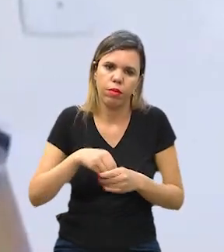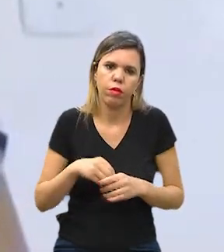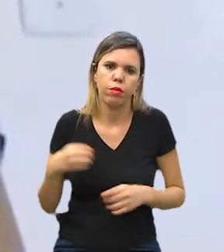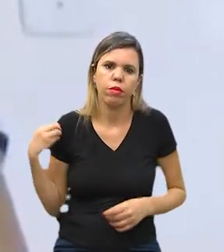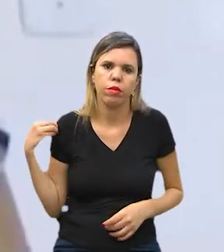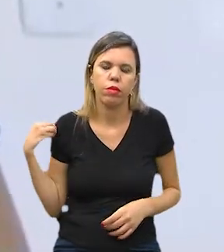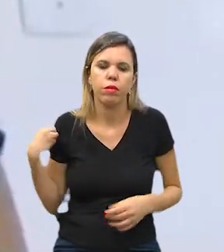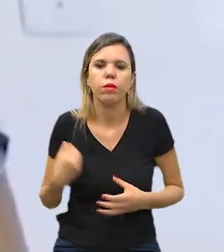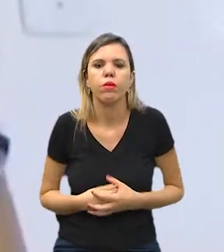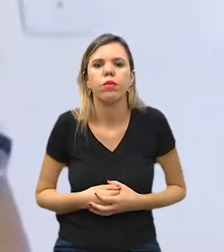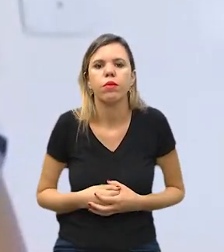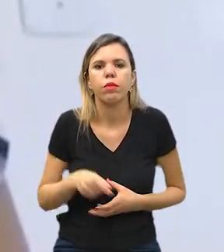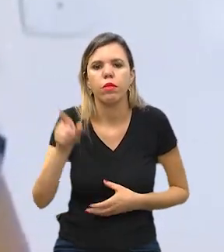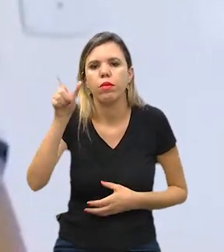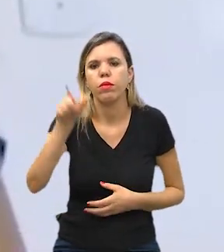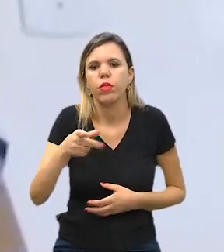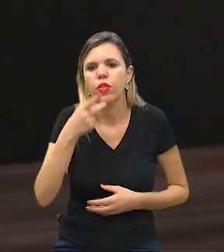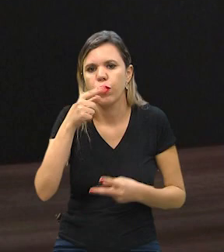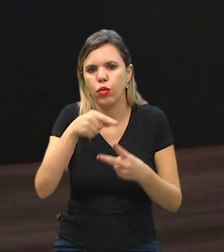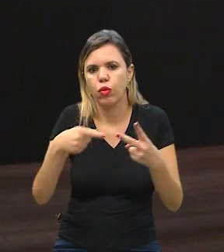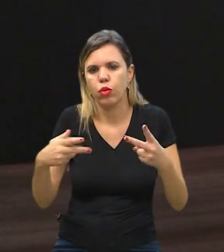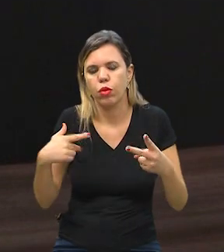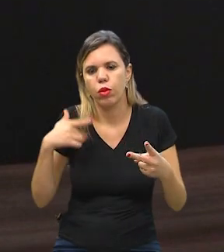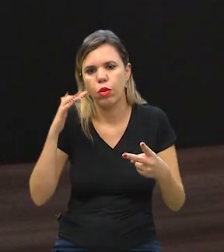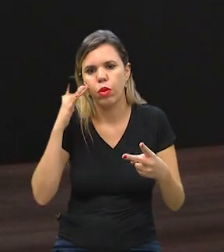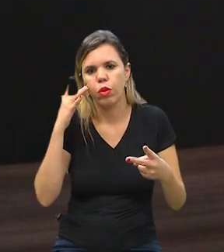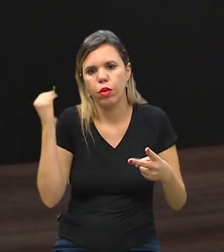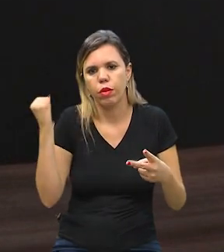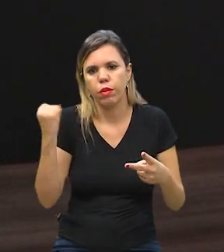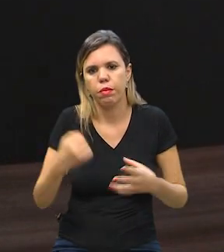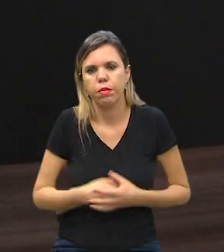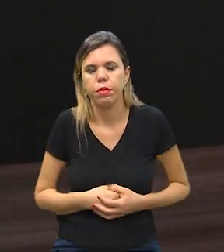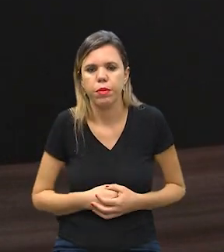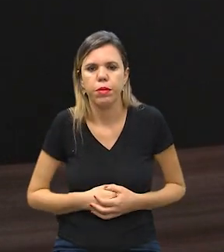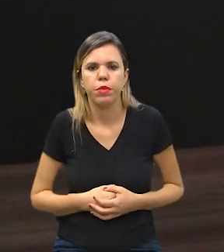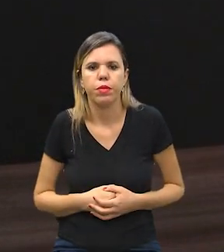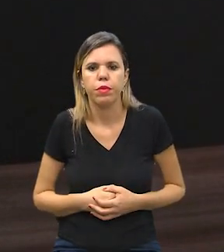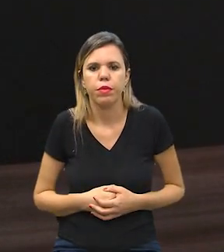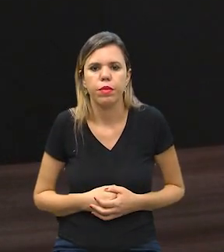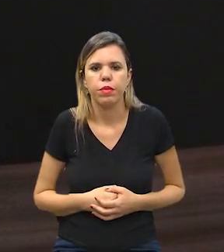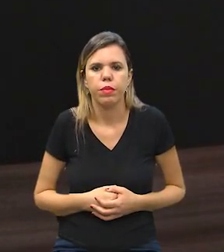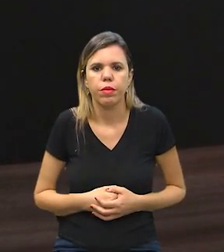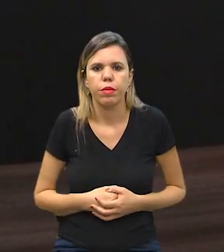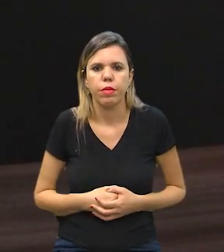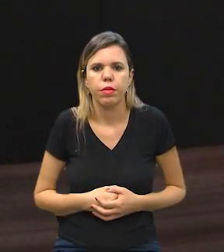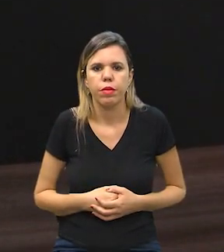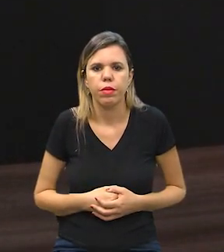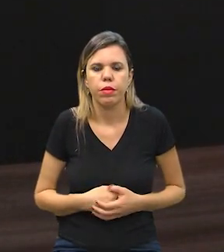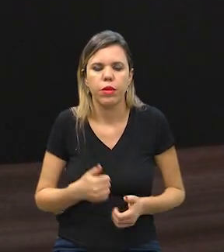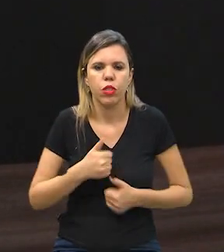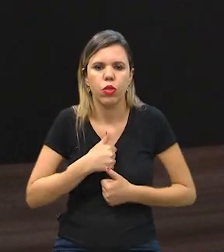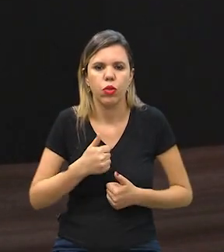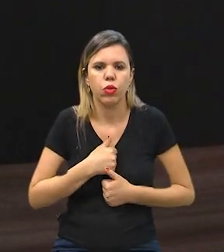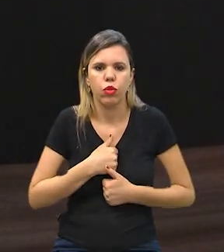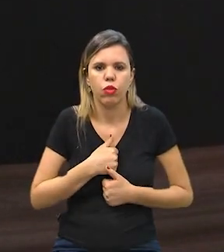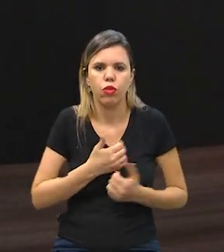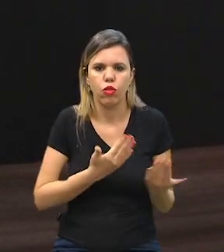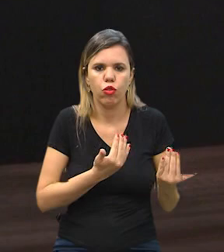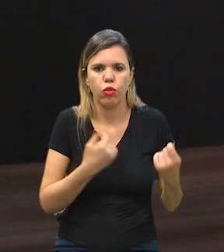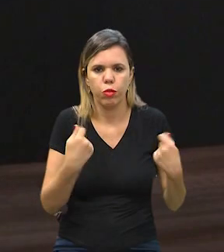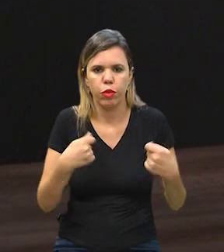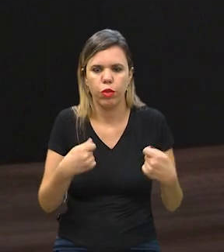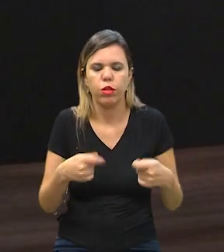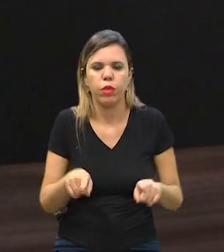mais um ator dentro desse cenário todo. Você mencionou duas coisas que eu acho importantíssimas. Primeiro, a questão